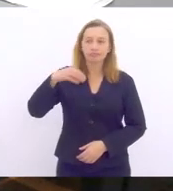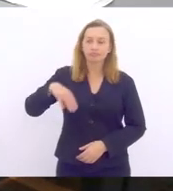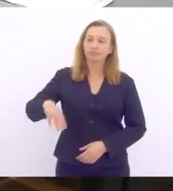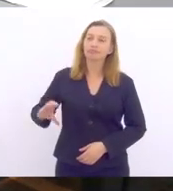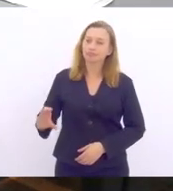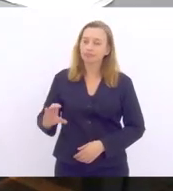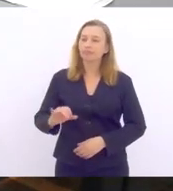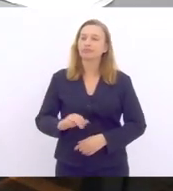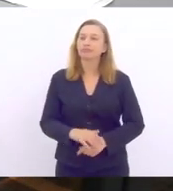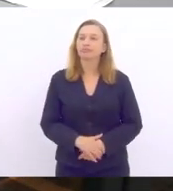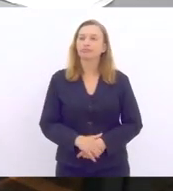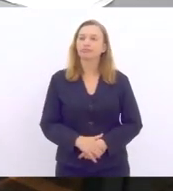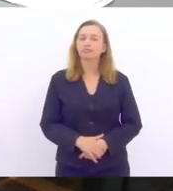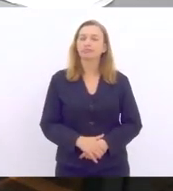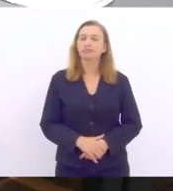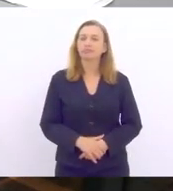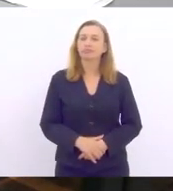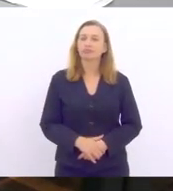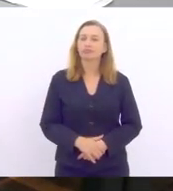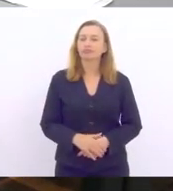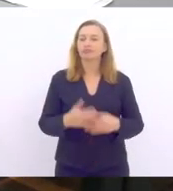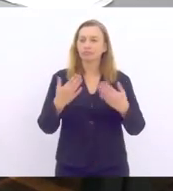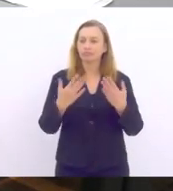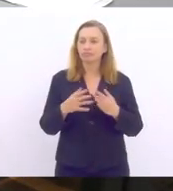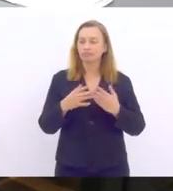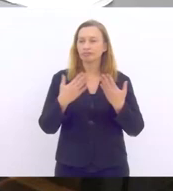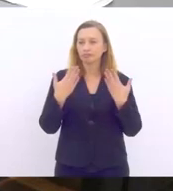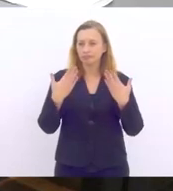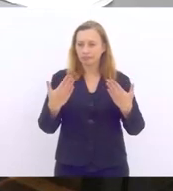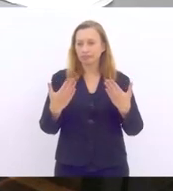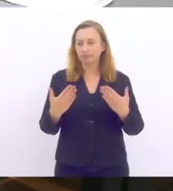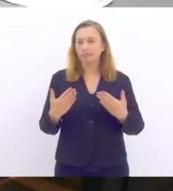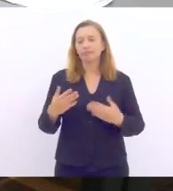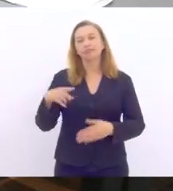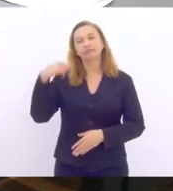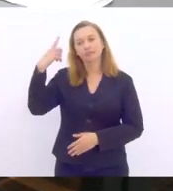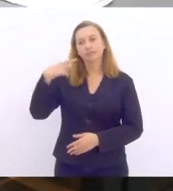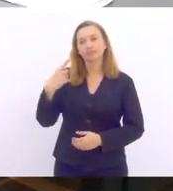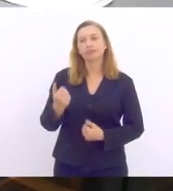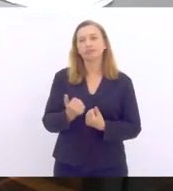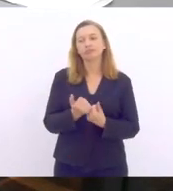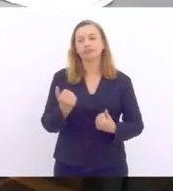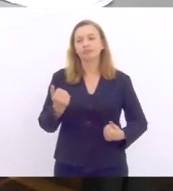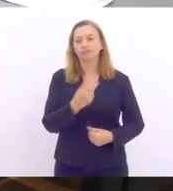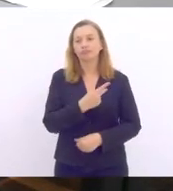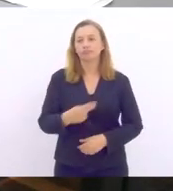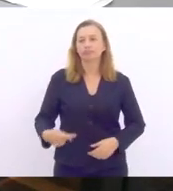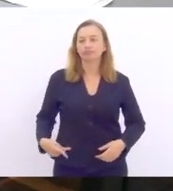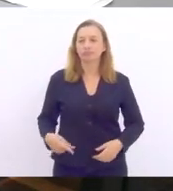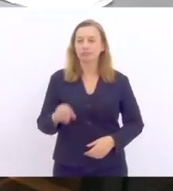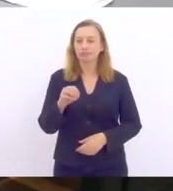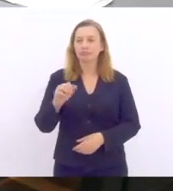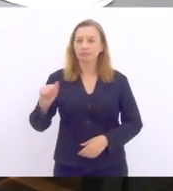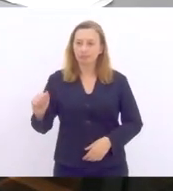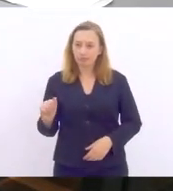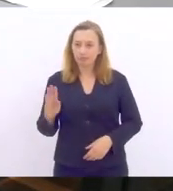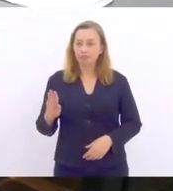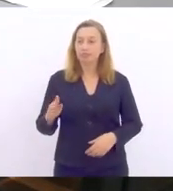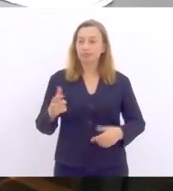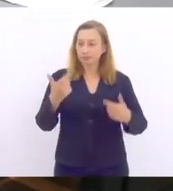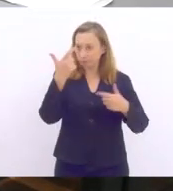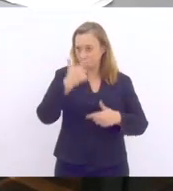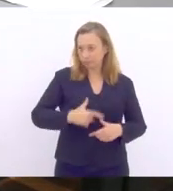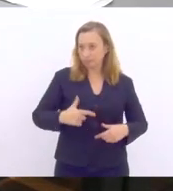de, além de me apresentar como advogado, ex-presidente da OAB, ex-parlamentar, eu sou um torcedor, eu sou